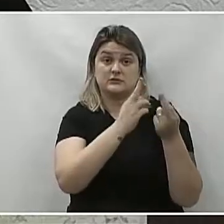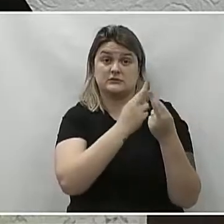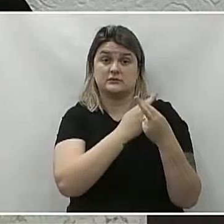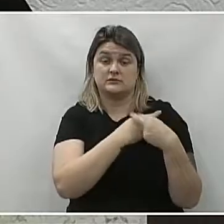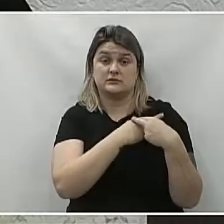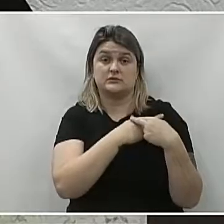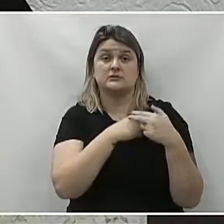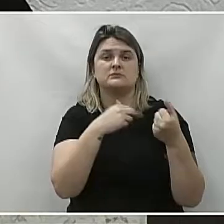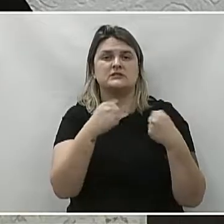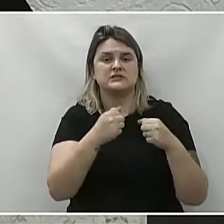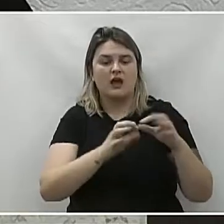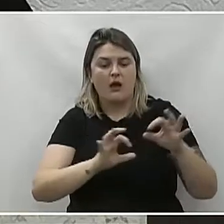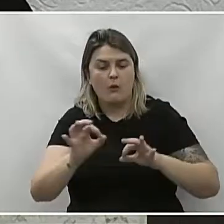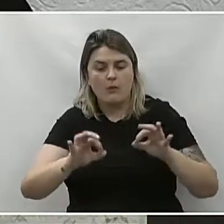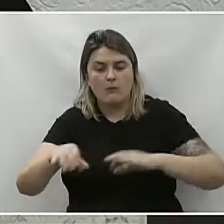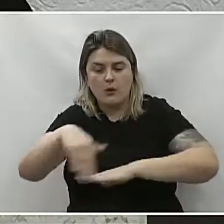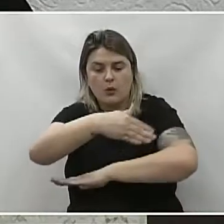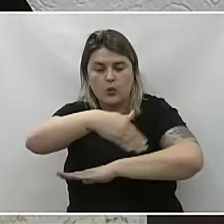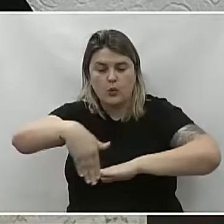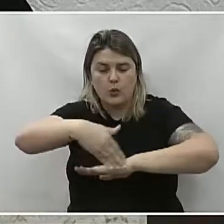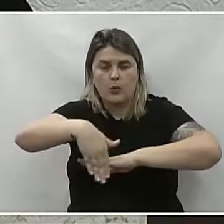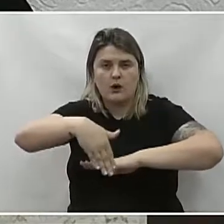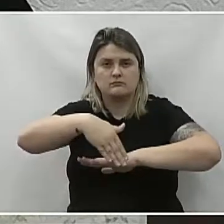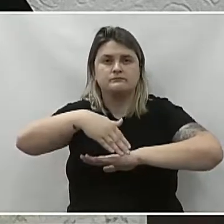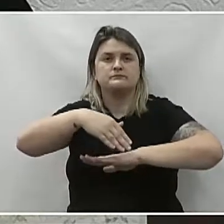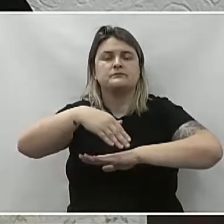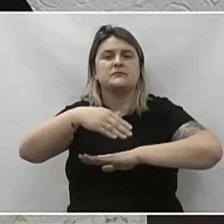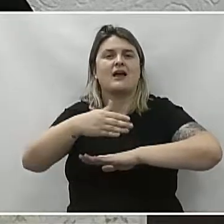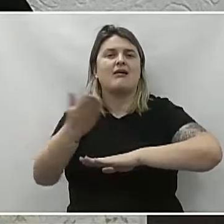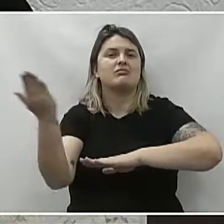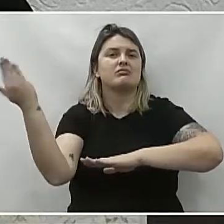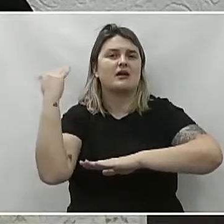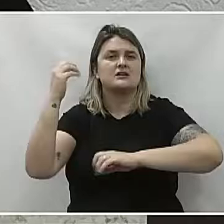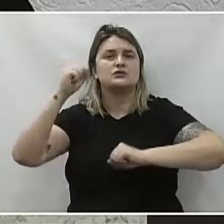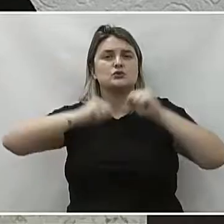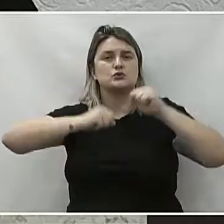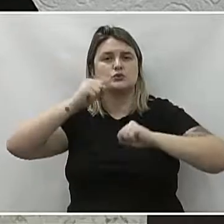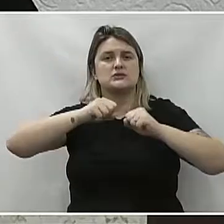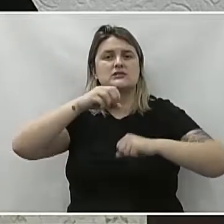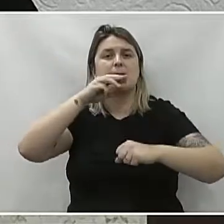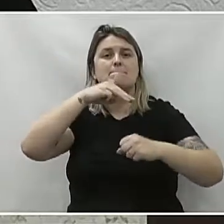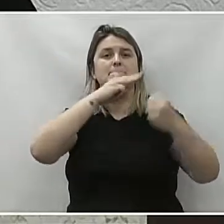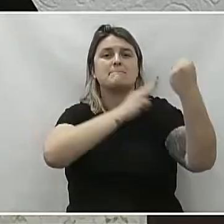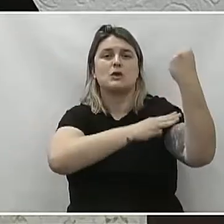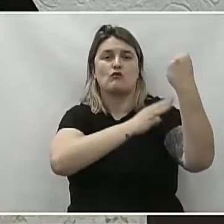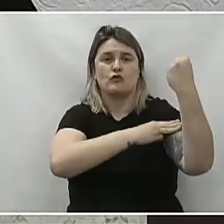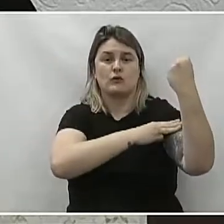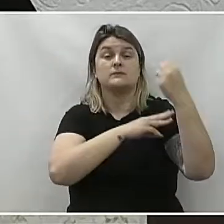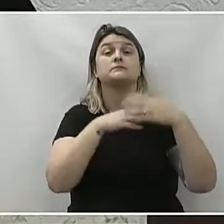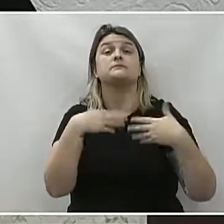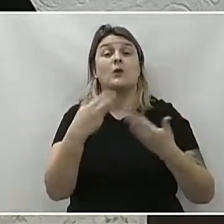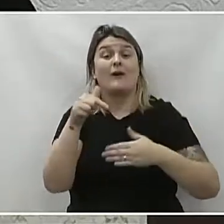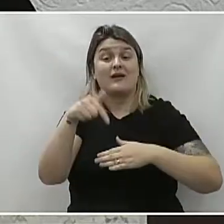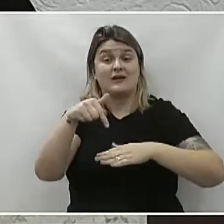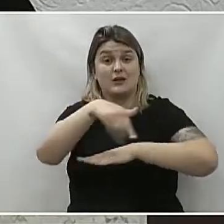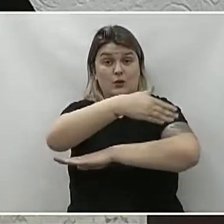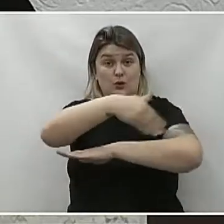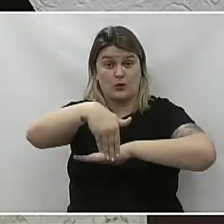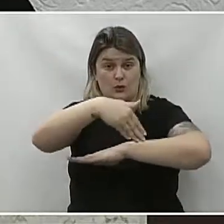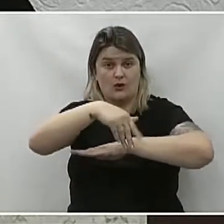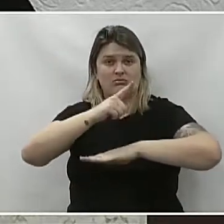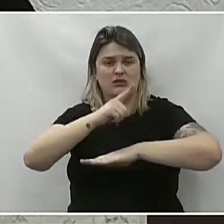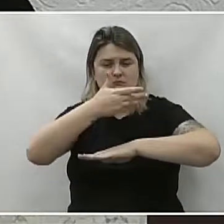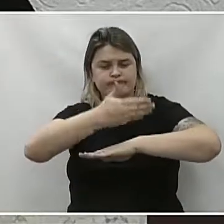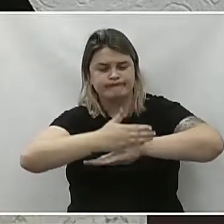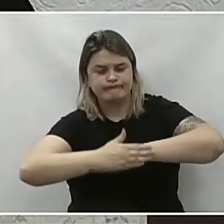possam fechar uma valeta atrás do estacionamento da antiga indústria Miguel Forte. Justificativa. Essa valeta que se encontra